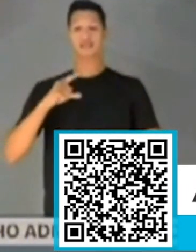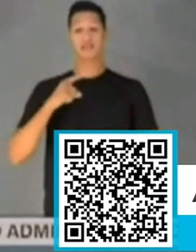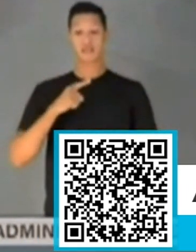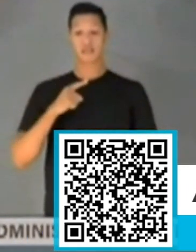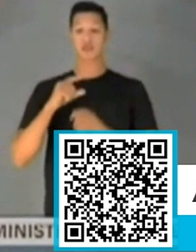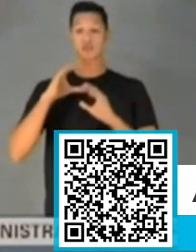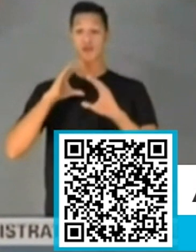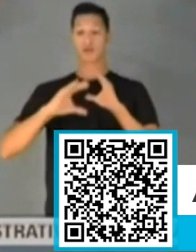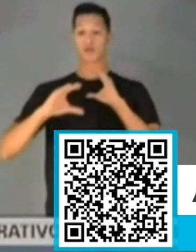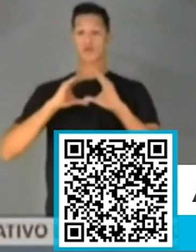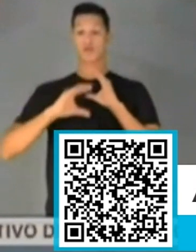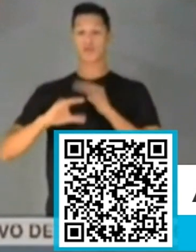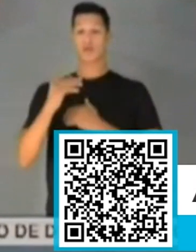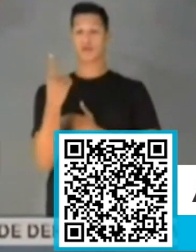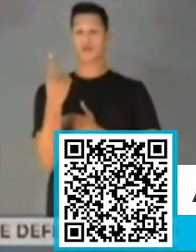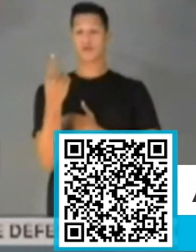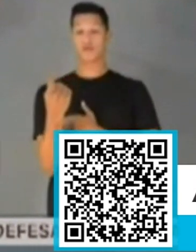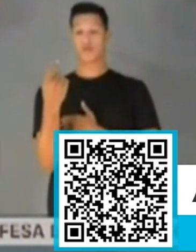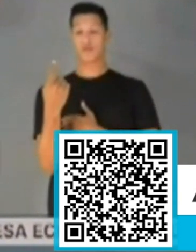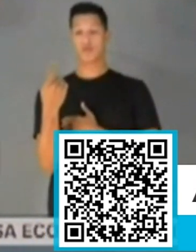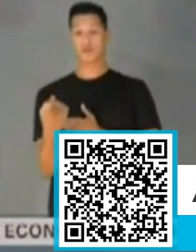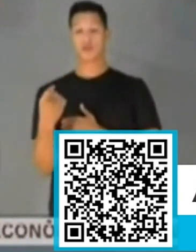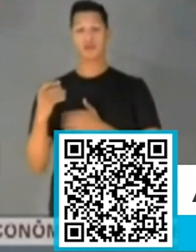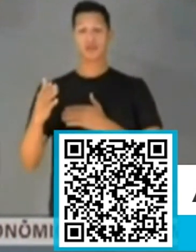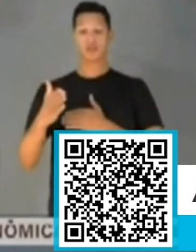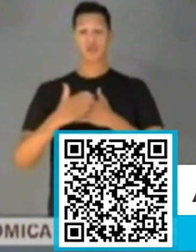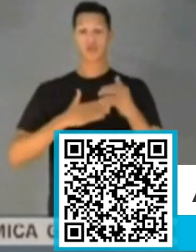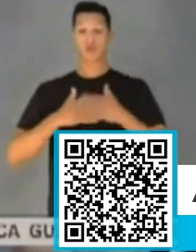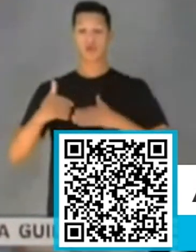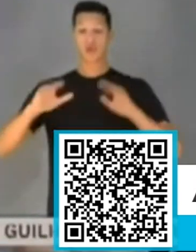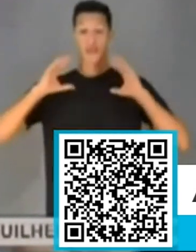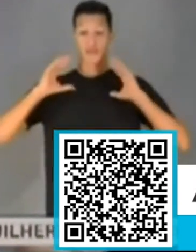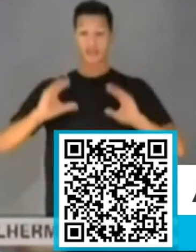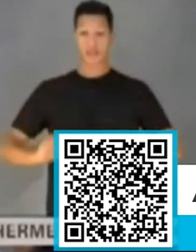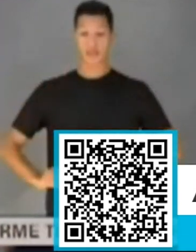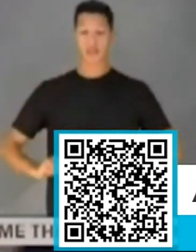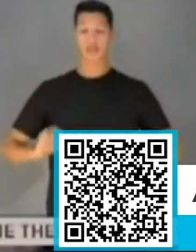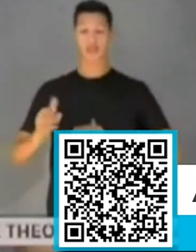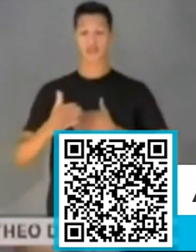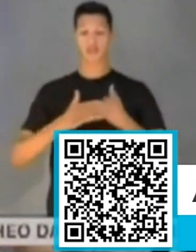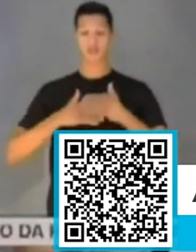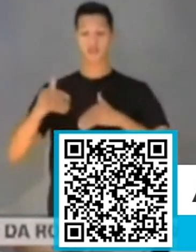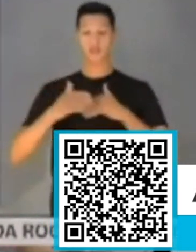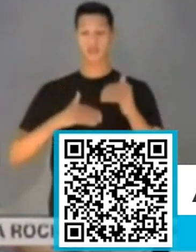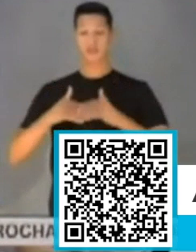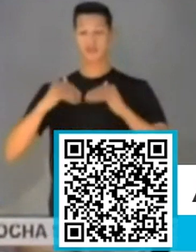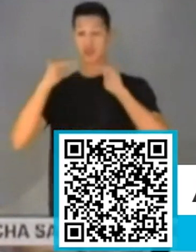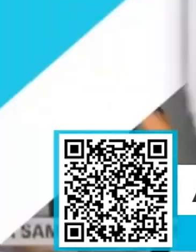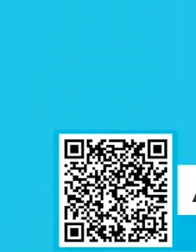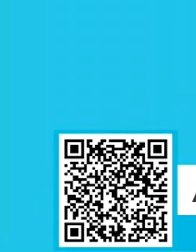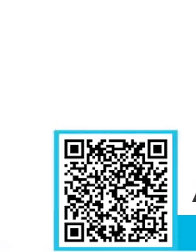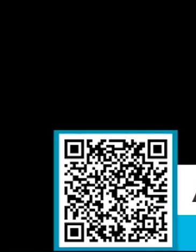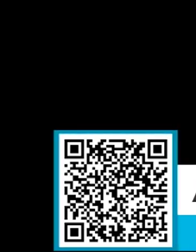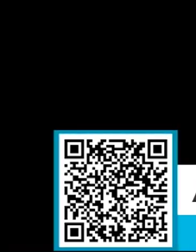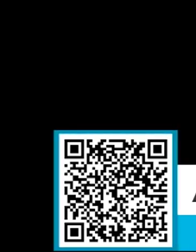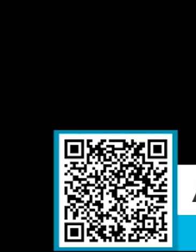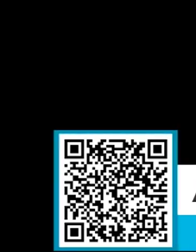se ter uma comunicação única seja de qualquer cidadão de qualquer Escalão